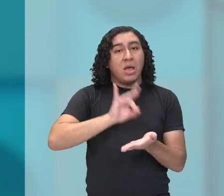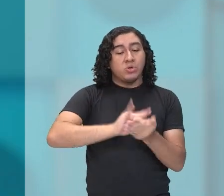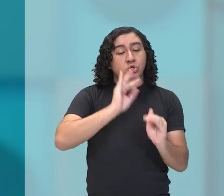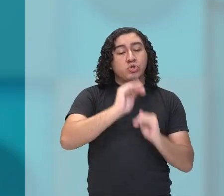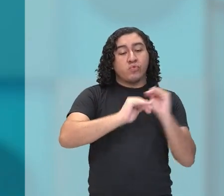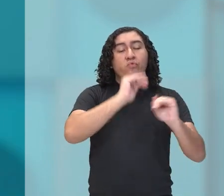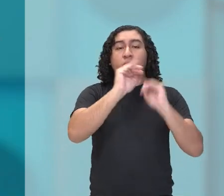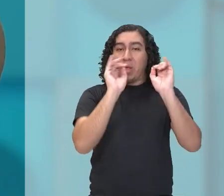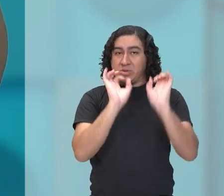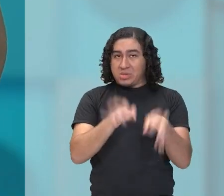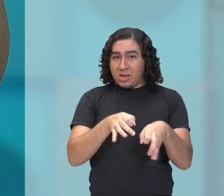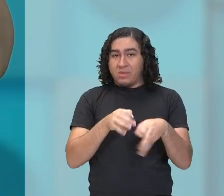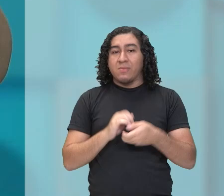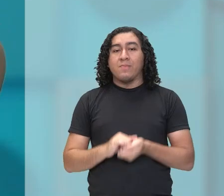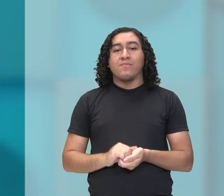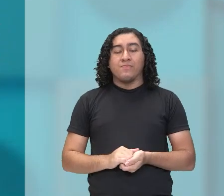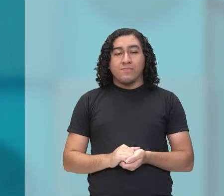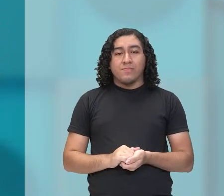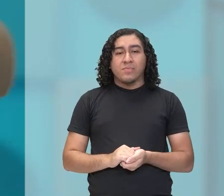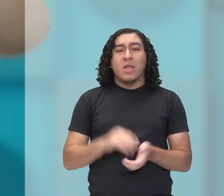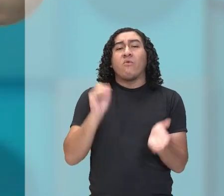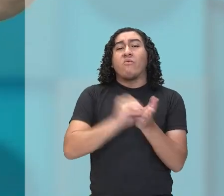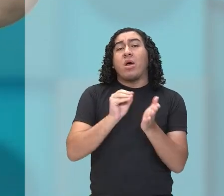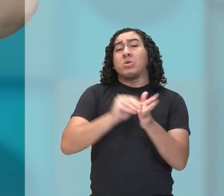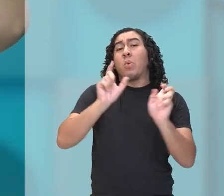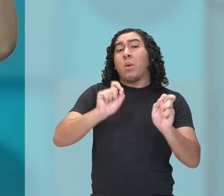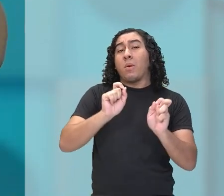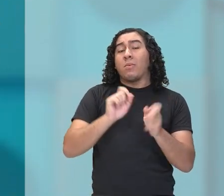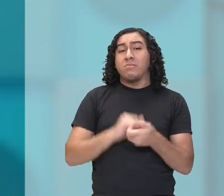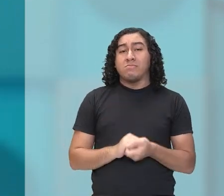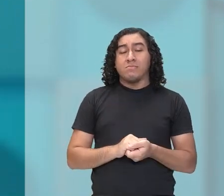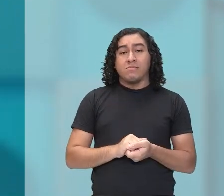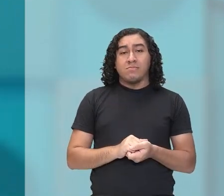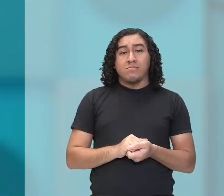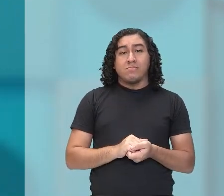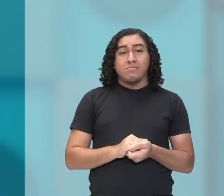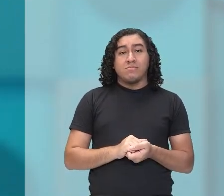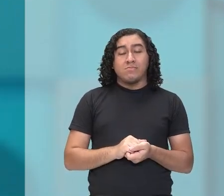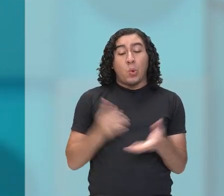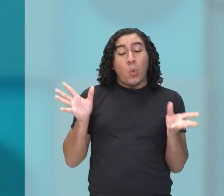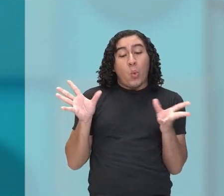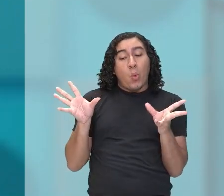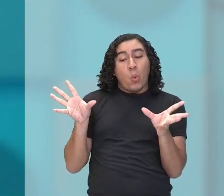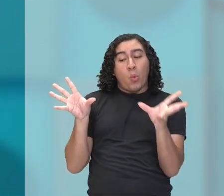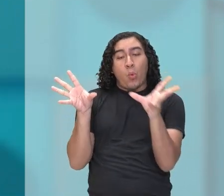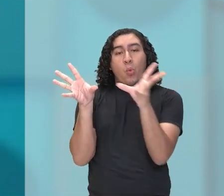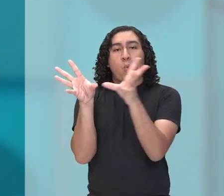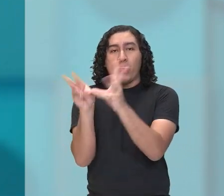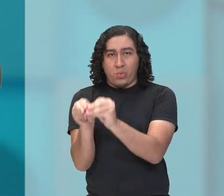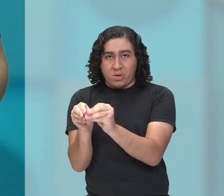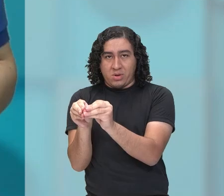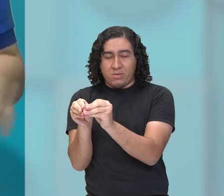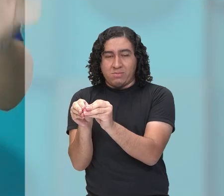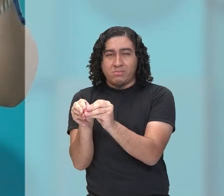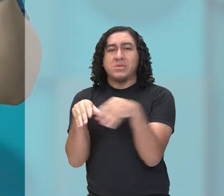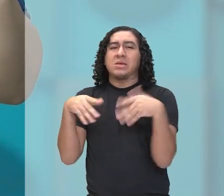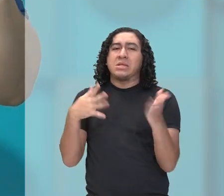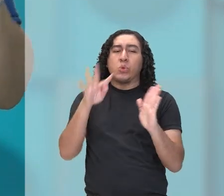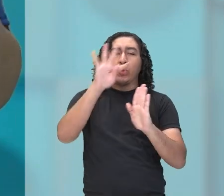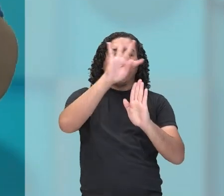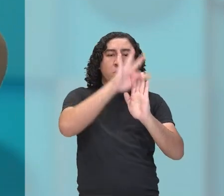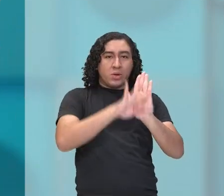desenvolvimento do texto. Falta então fazer o quê? Concluir este texto. E no caso deste nosso